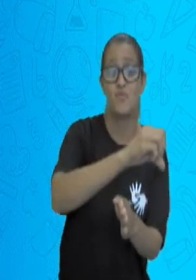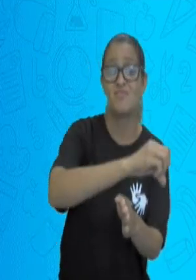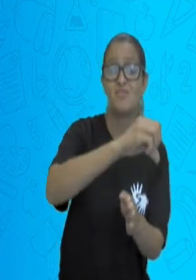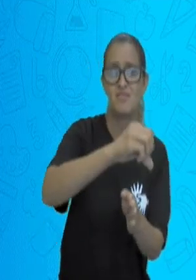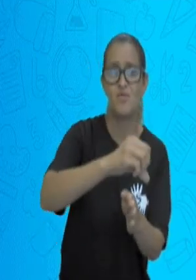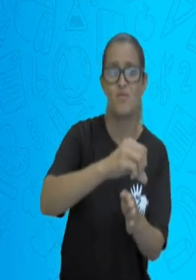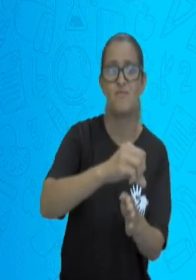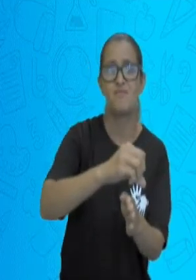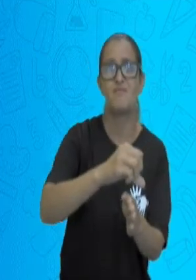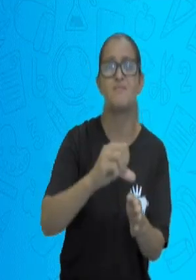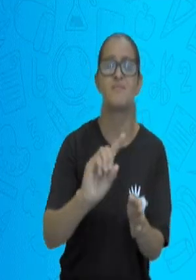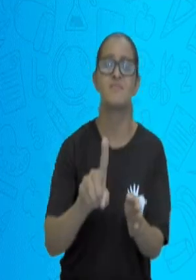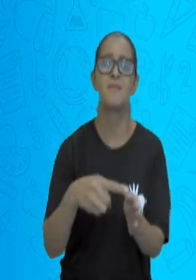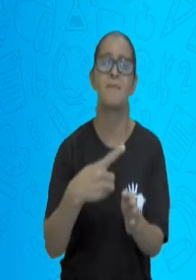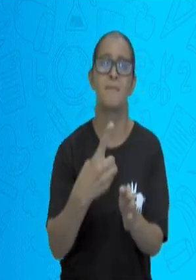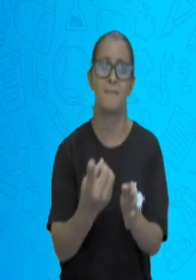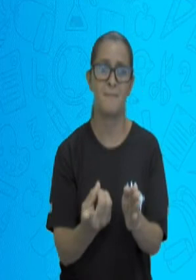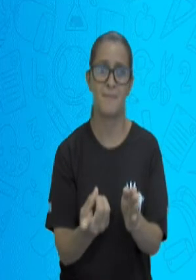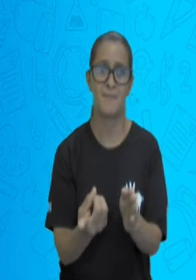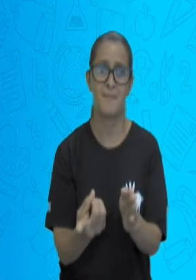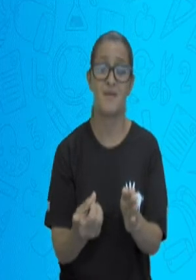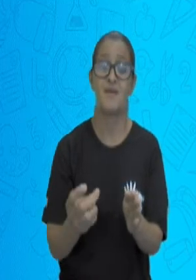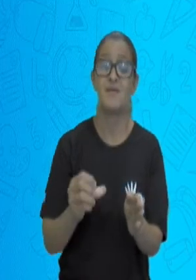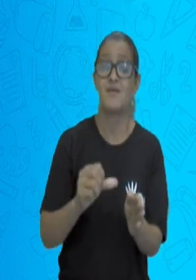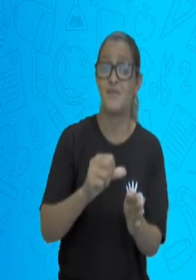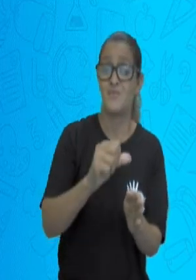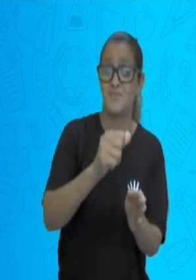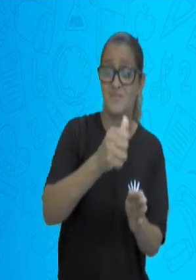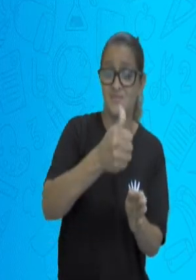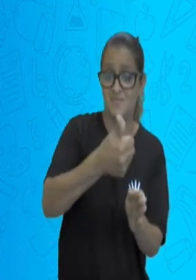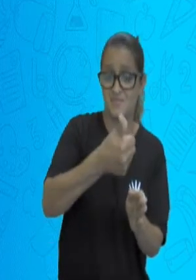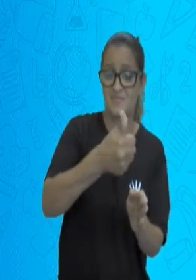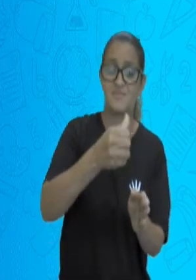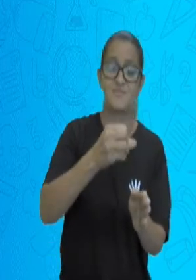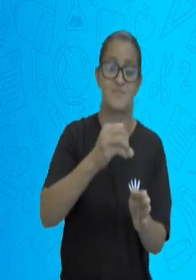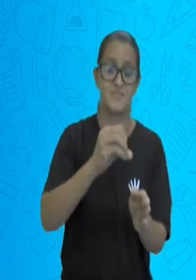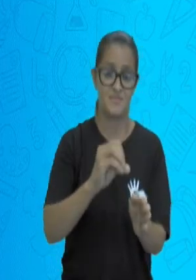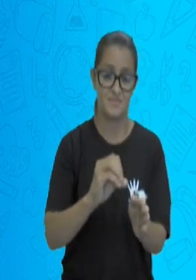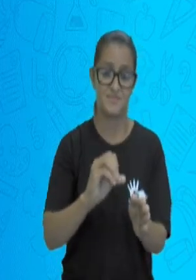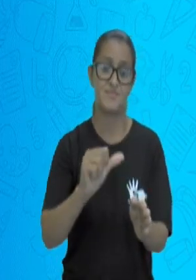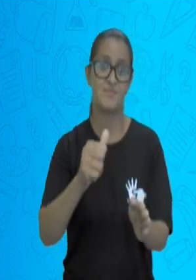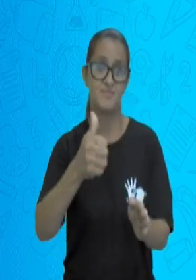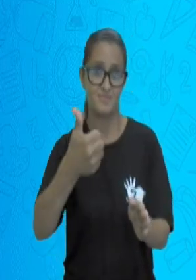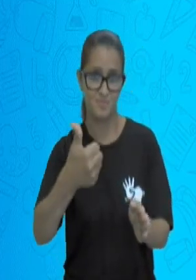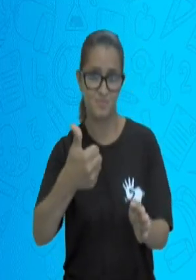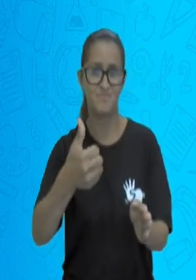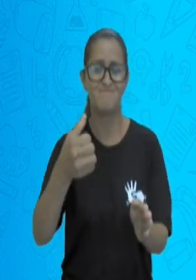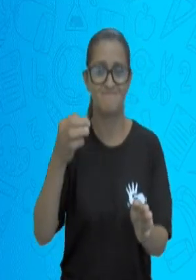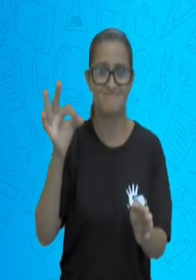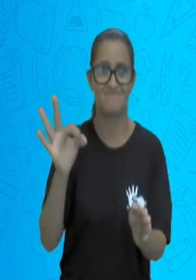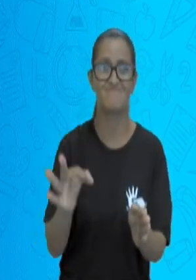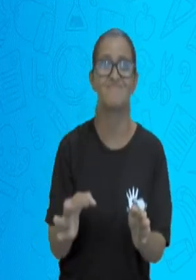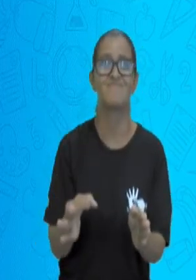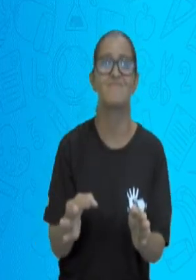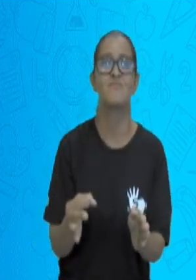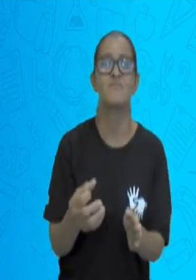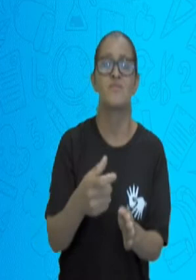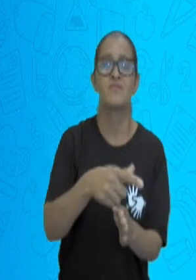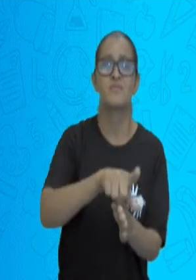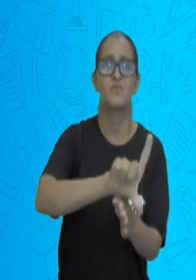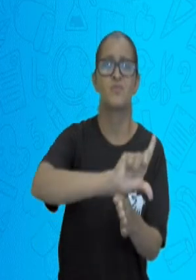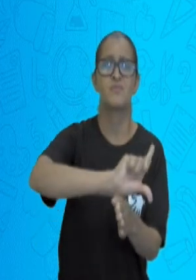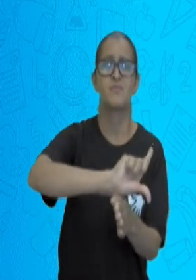99. O que vem depois do 100 é o 101. O